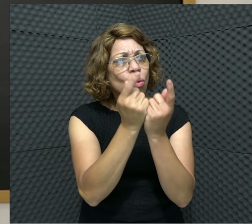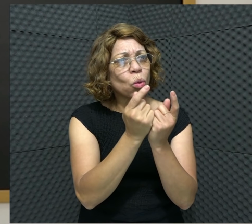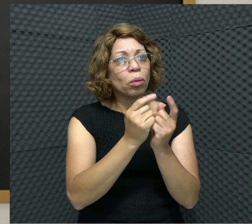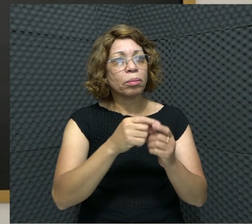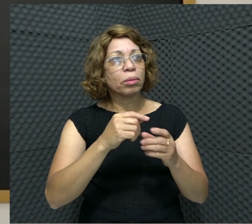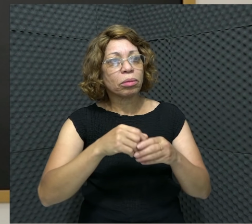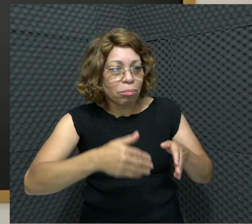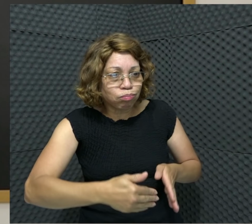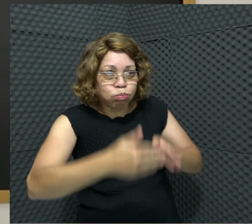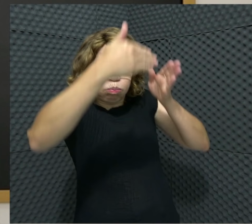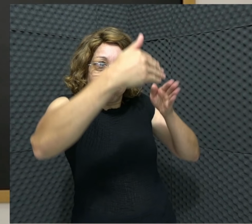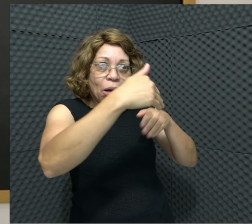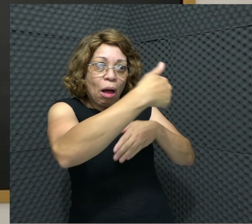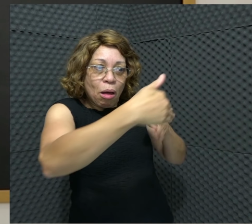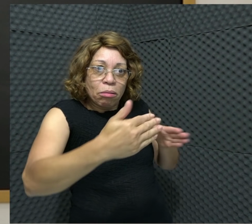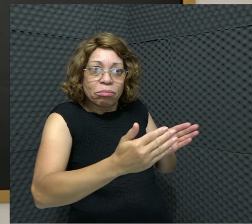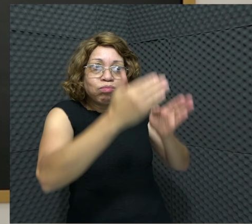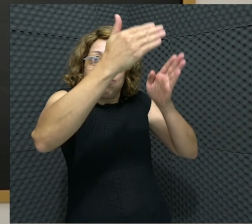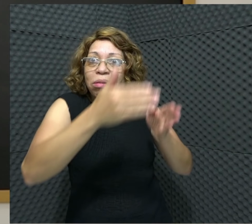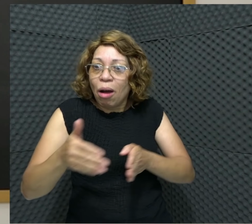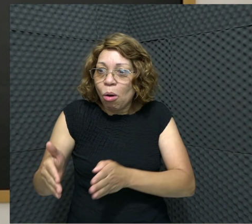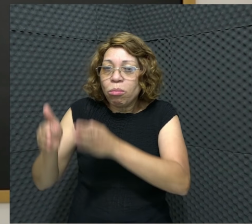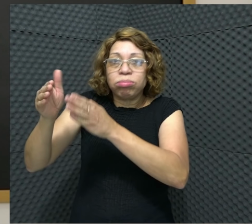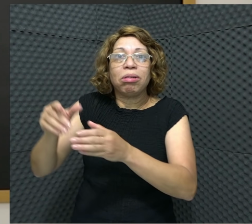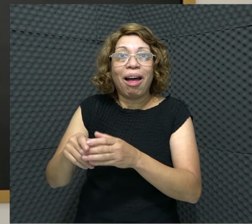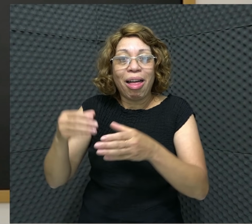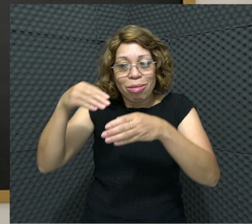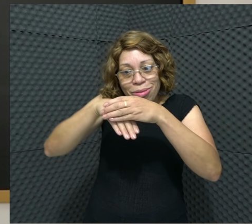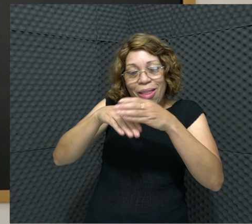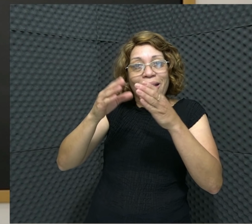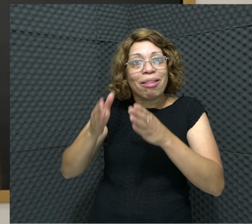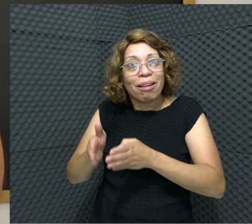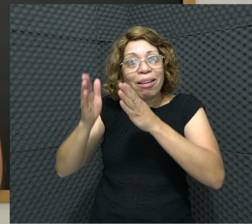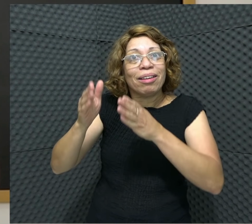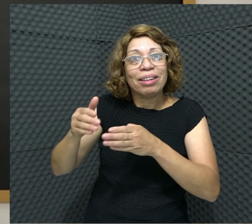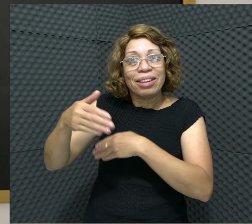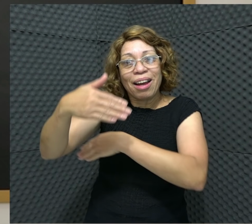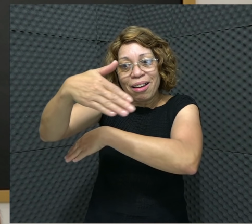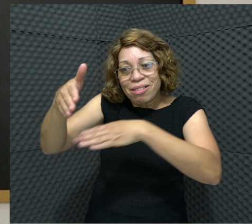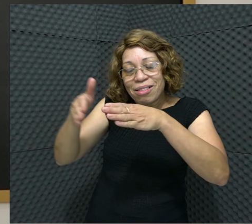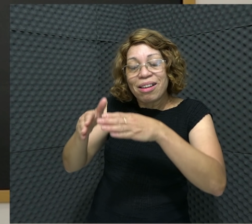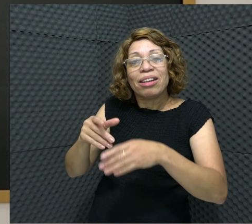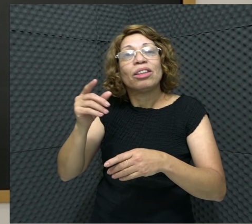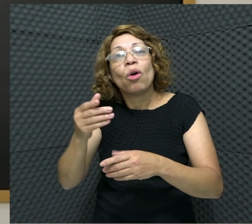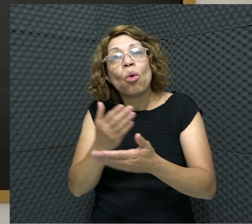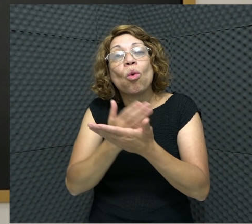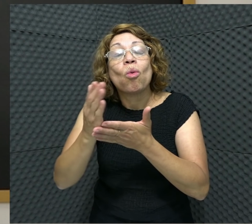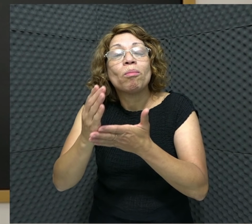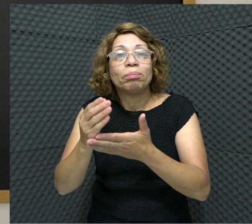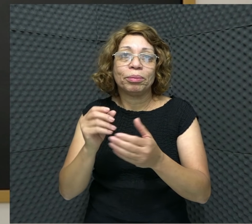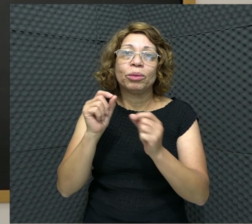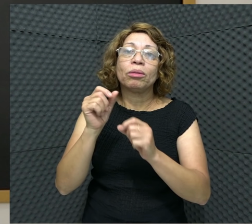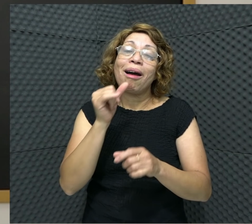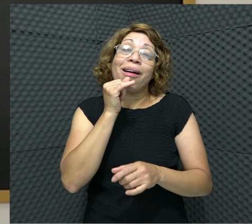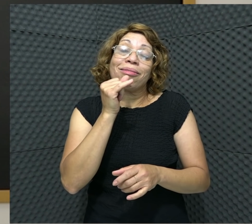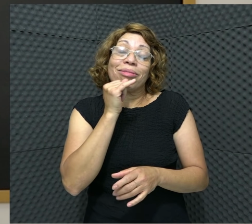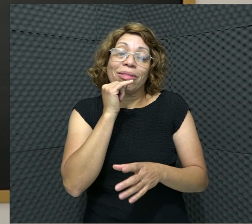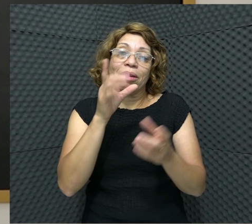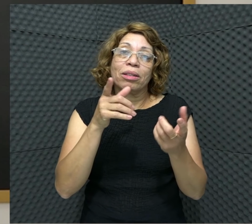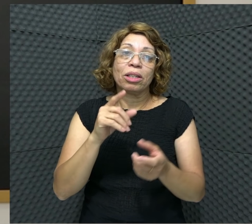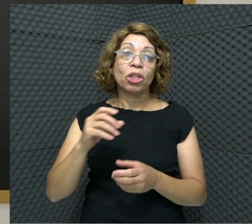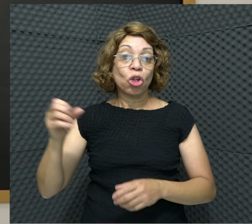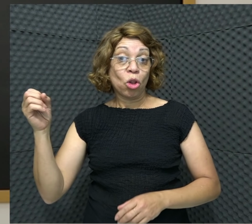com grandes muralhas. E dentro desse conceito, essa nova forma de vida, surgiram, por